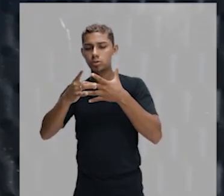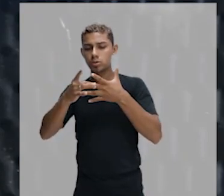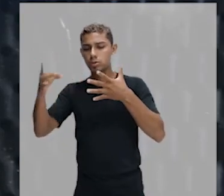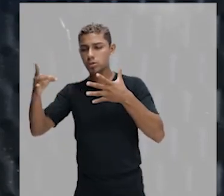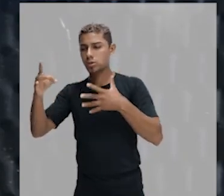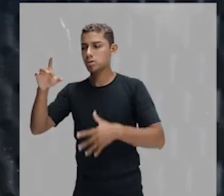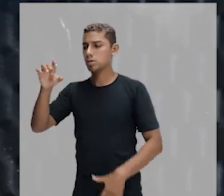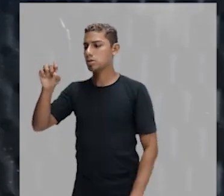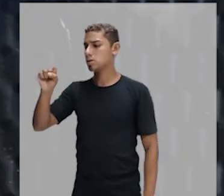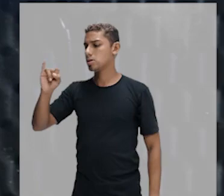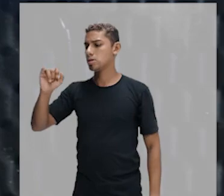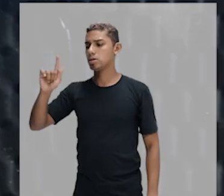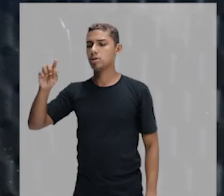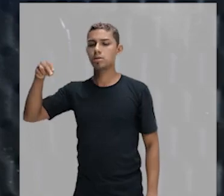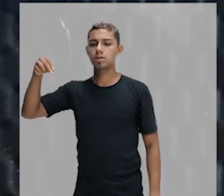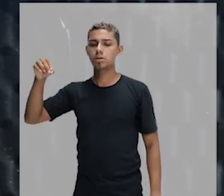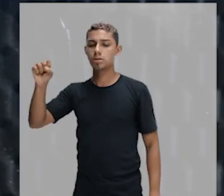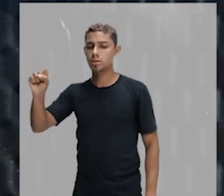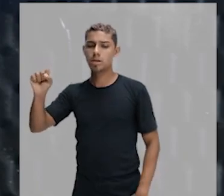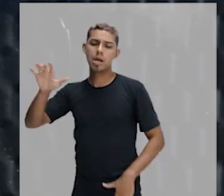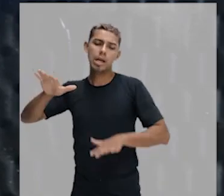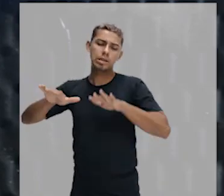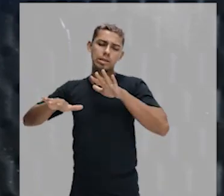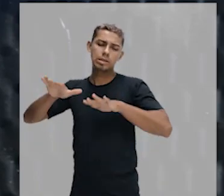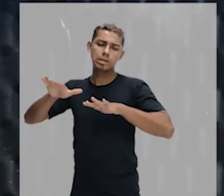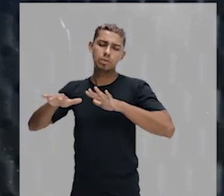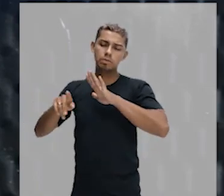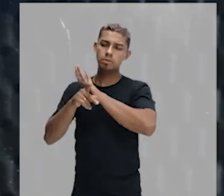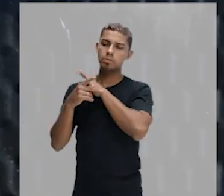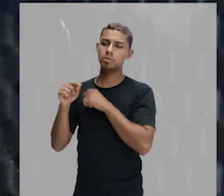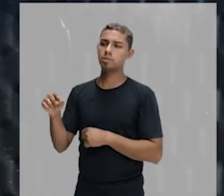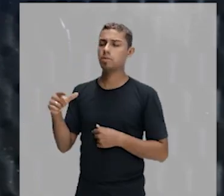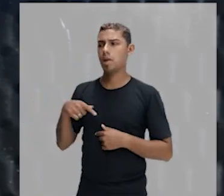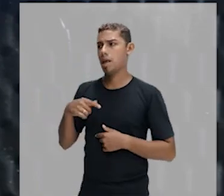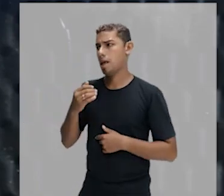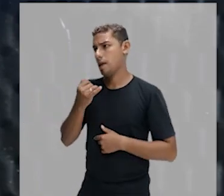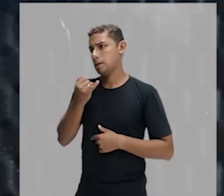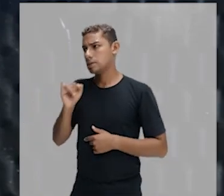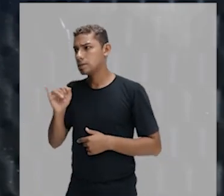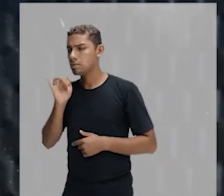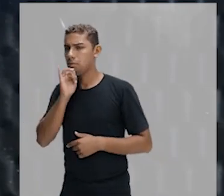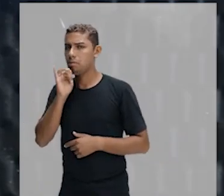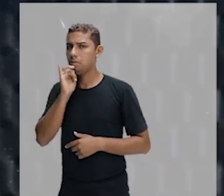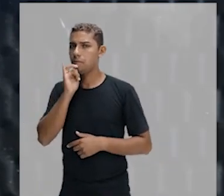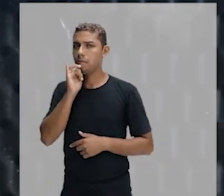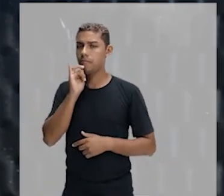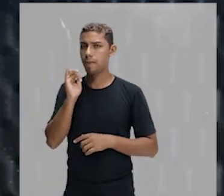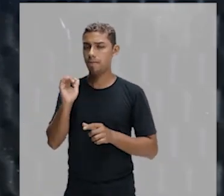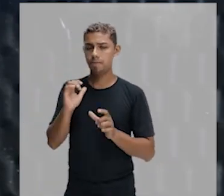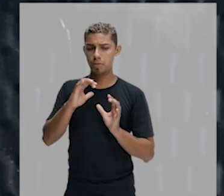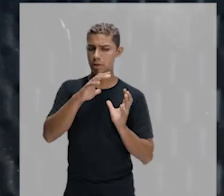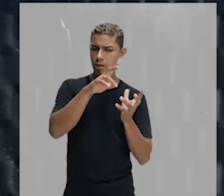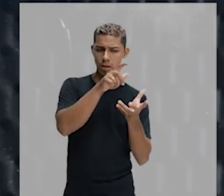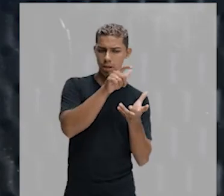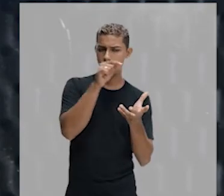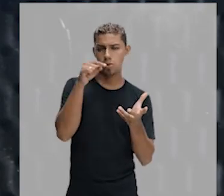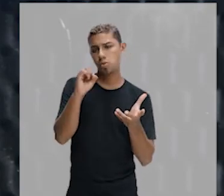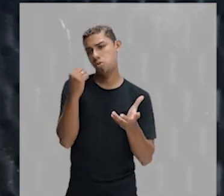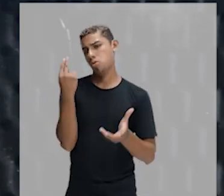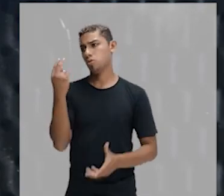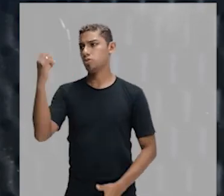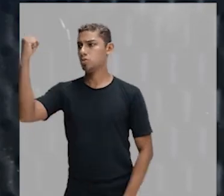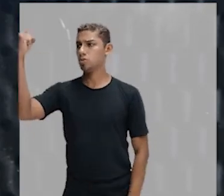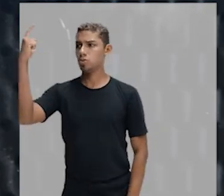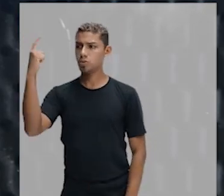em que tem um espaçamento. Isso aí já não sei dizer muito bem se é da Terra ou do Sol.